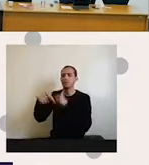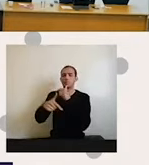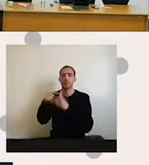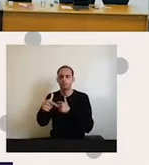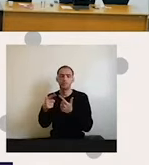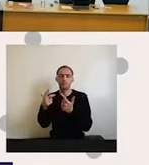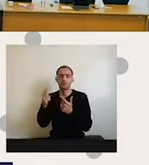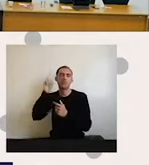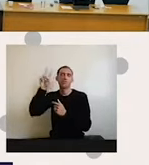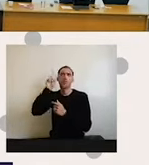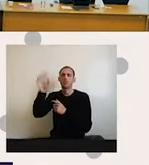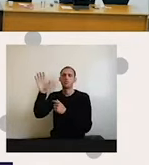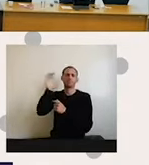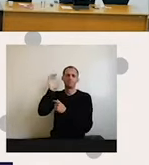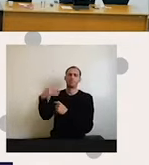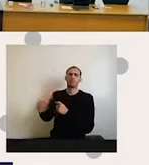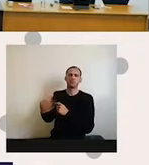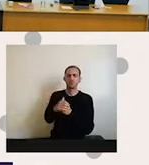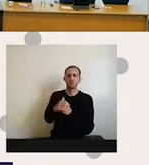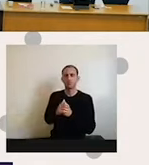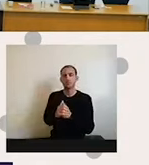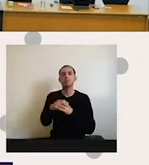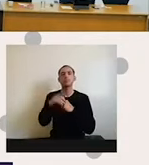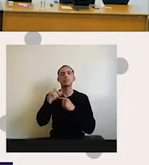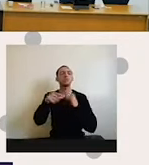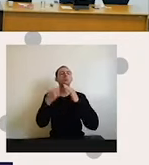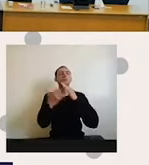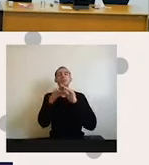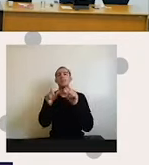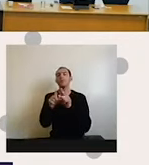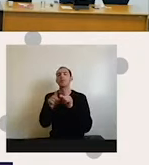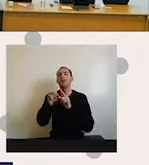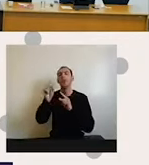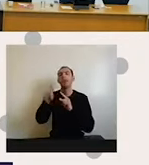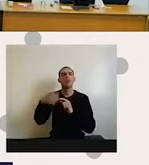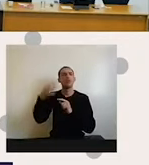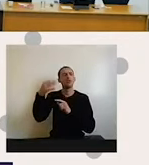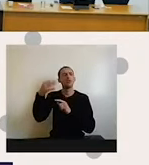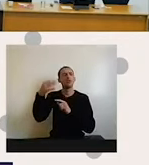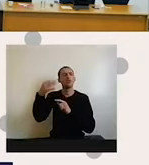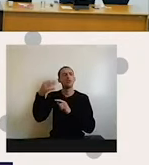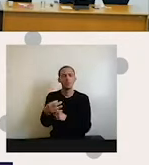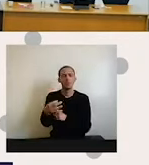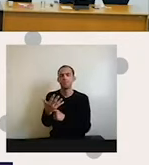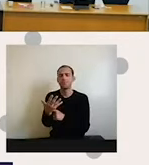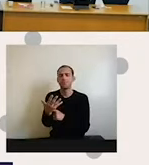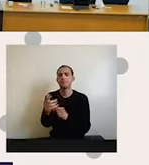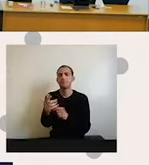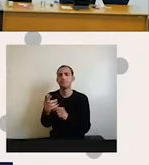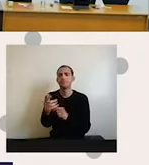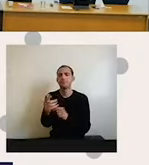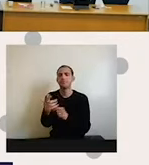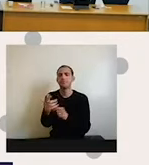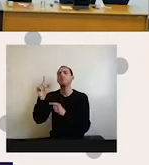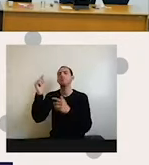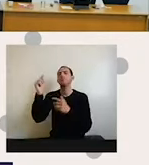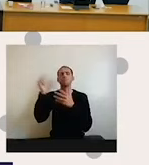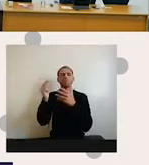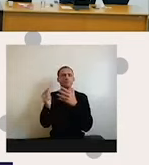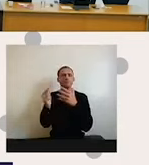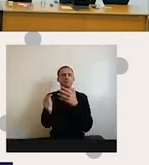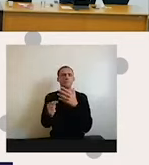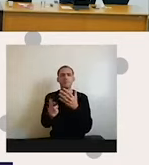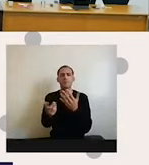os riscos tidos como não visíveis, né, que são os psicossociais que nós estamos falando desde ontem.